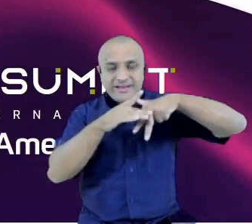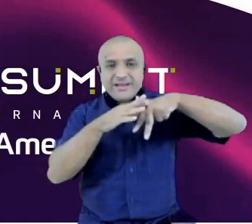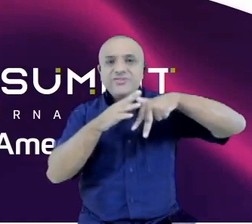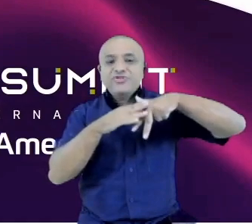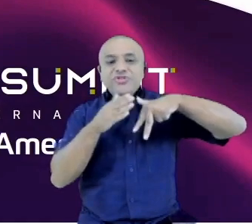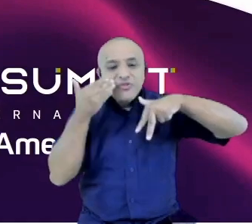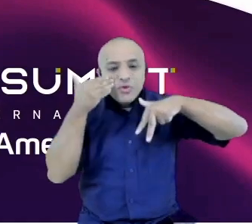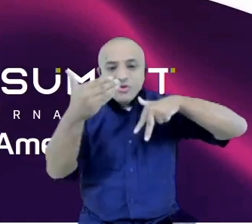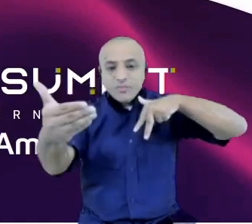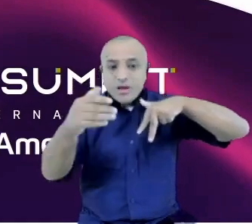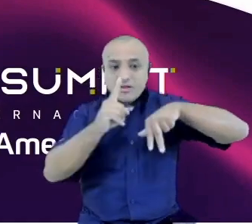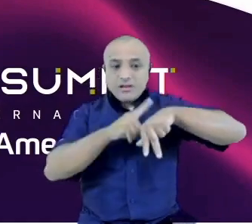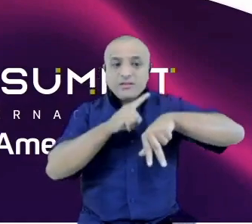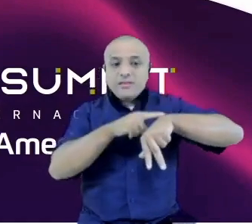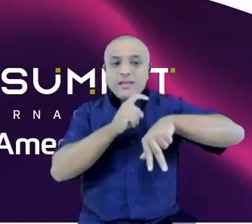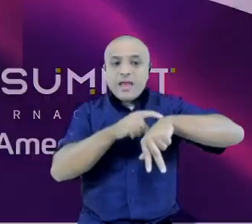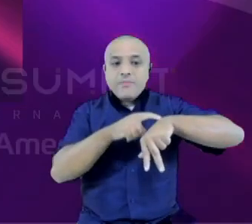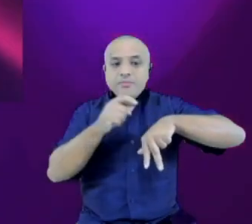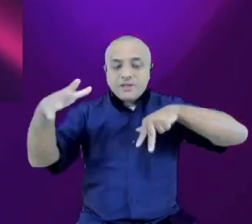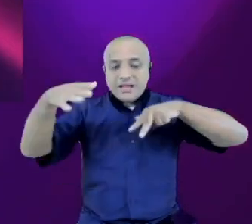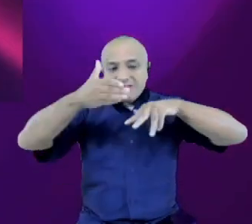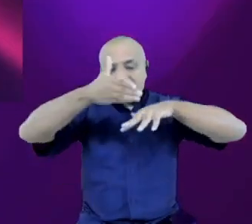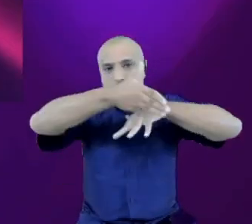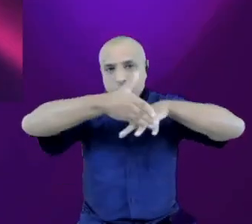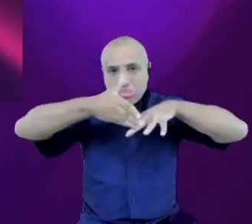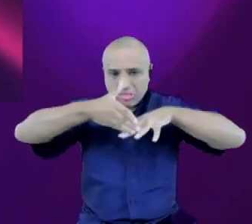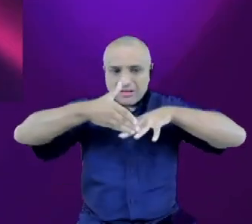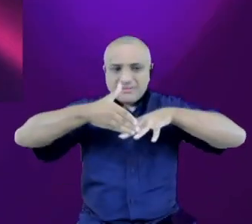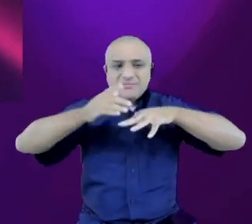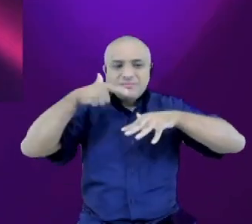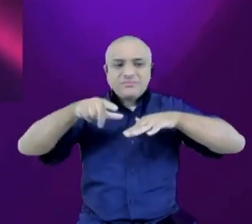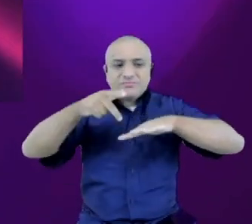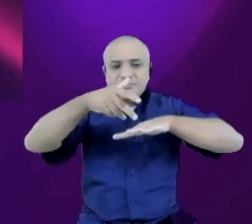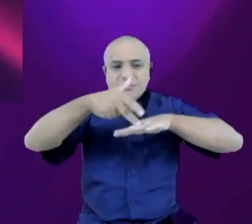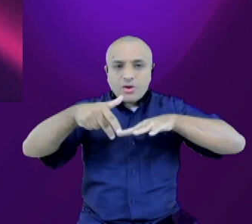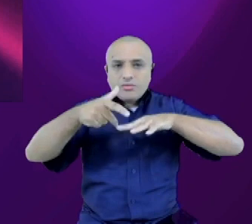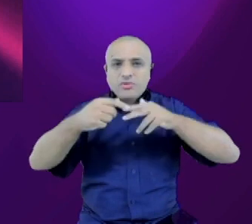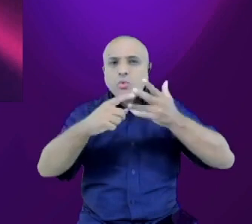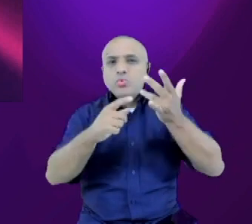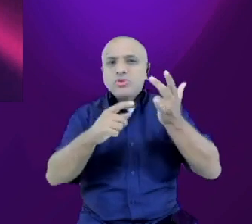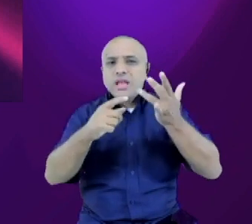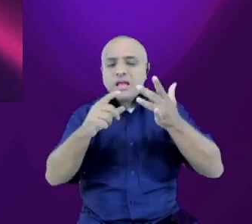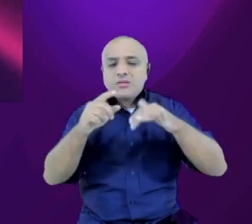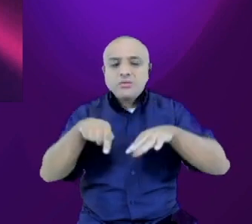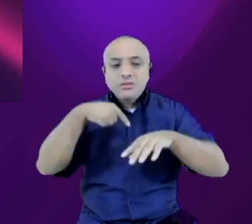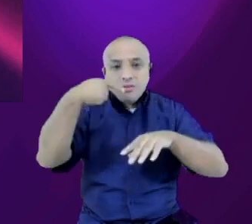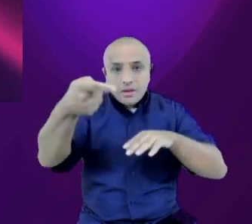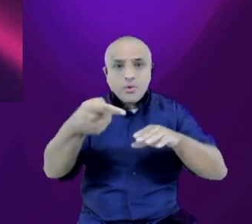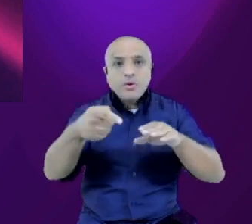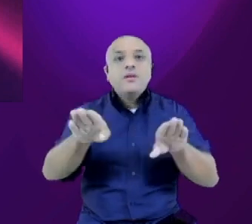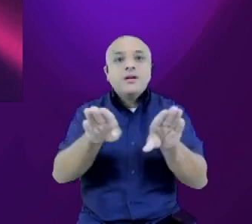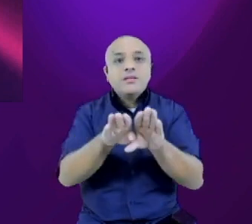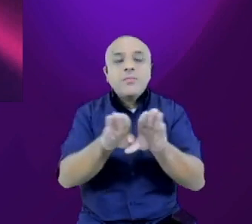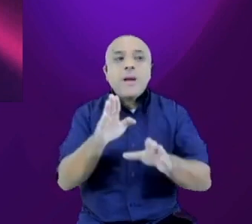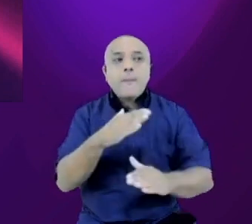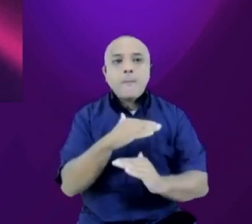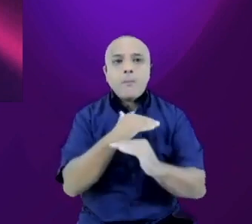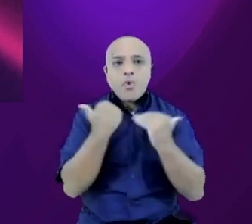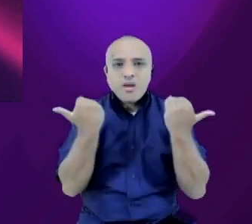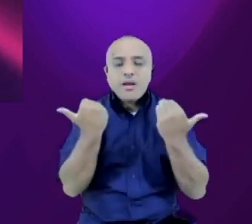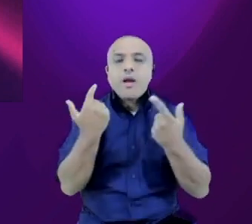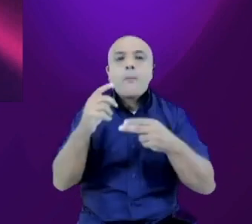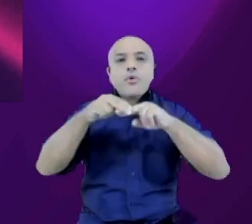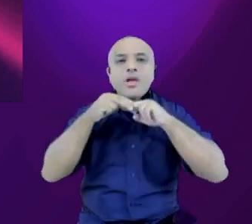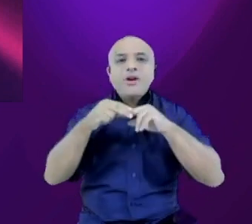um tempo grande à radiação. Ela teve necrose tecidual, amputação de alguns dedos e, posteriormente, ela faleceu devido à exposição à